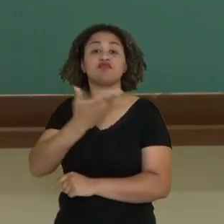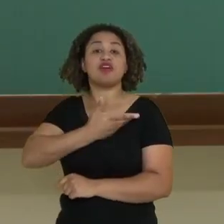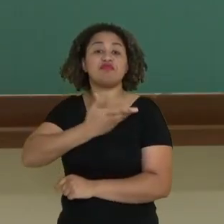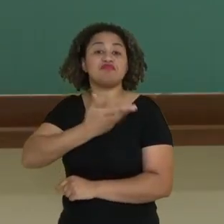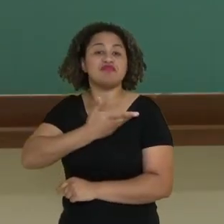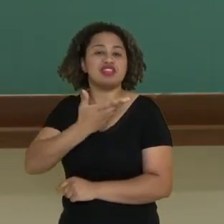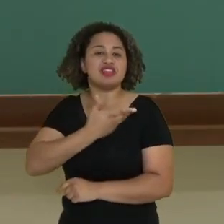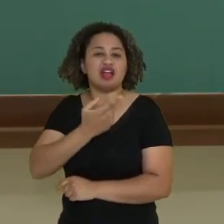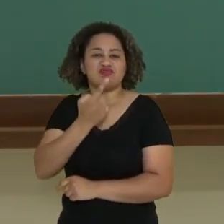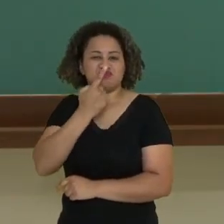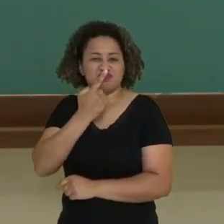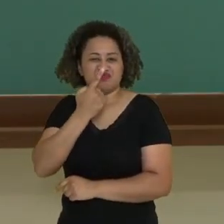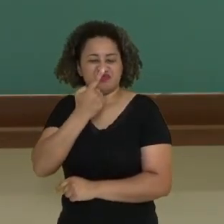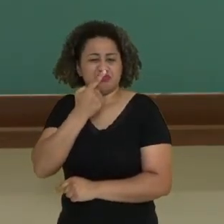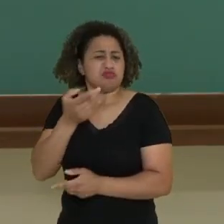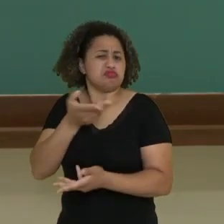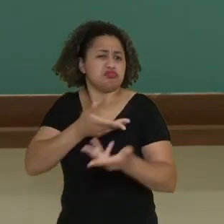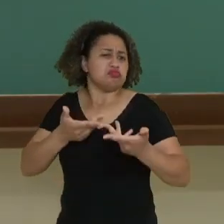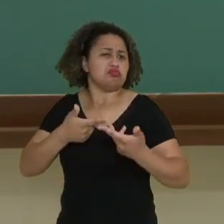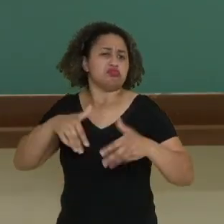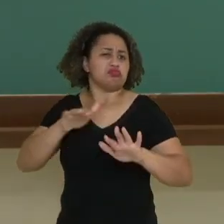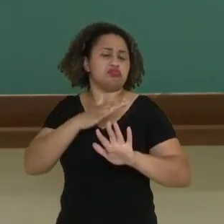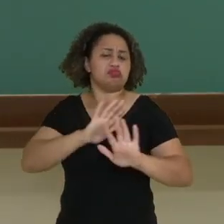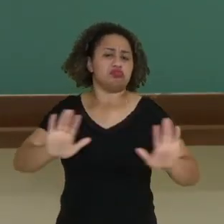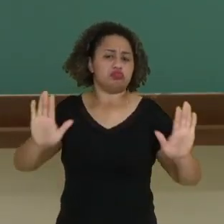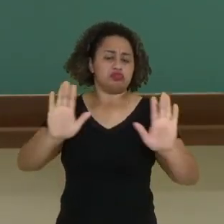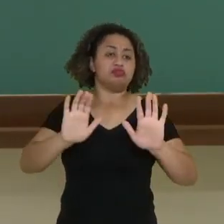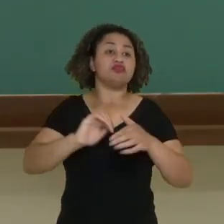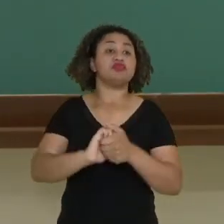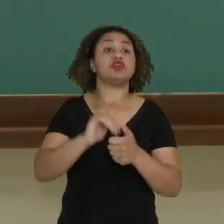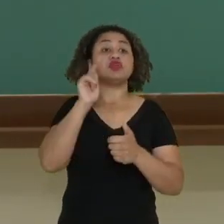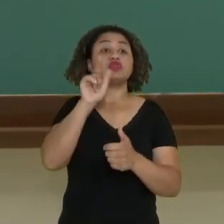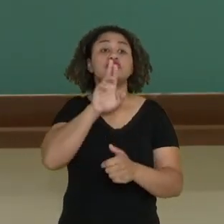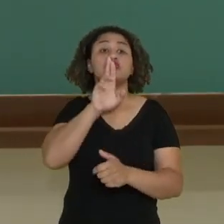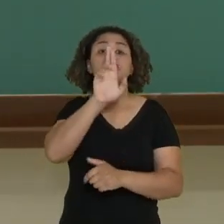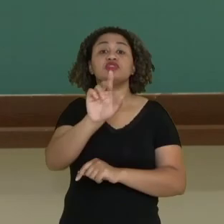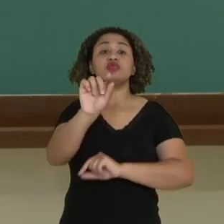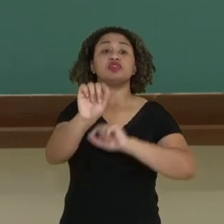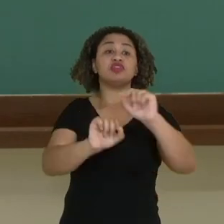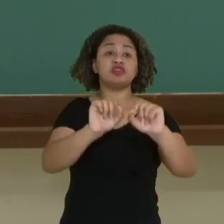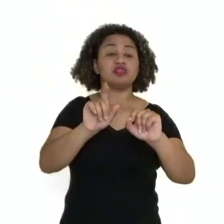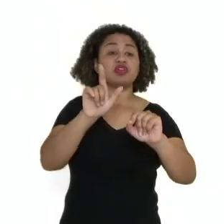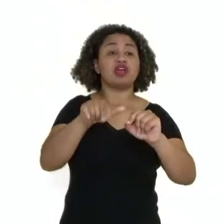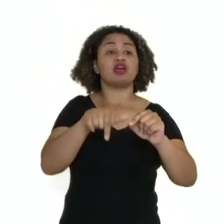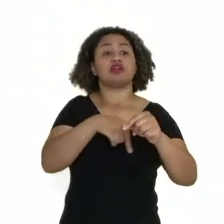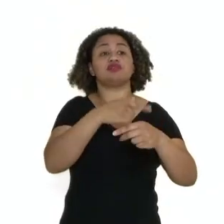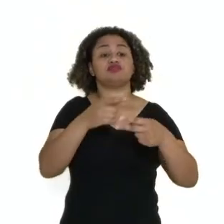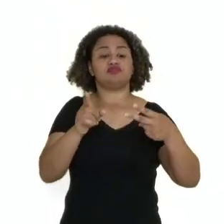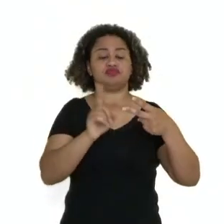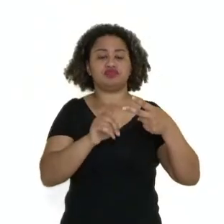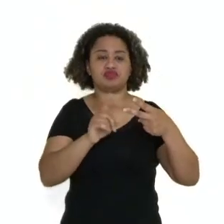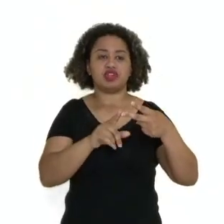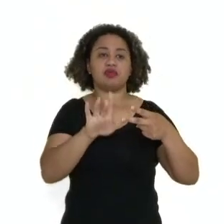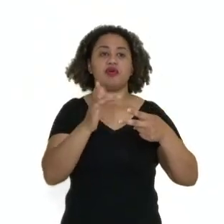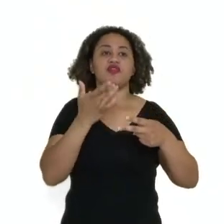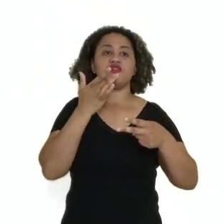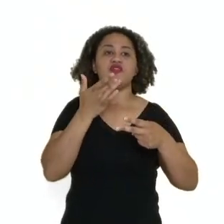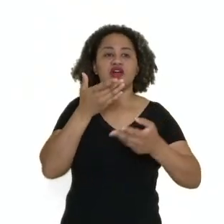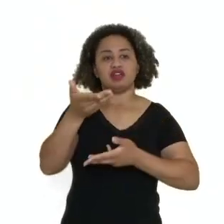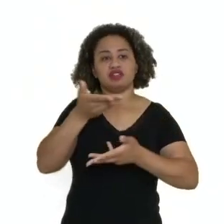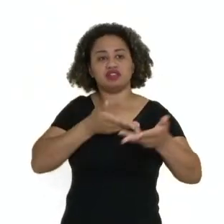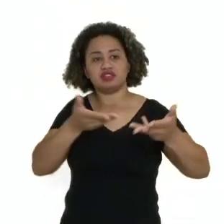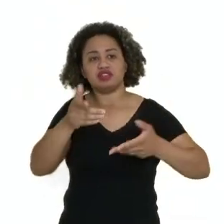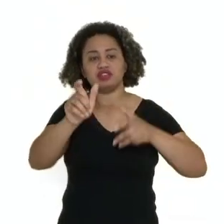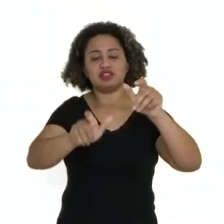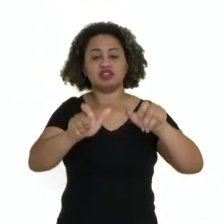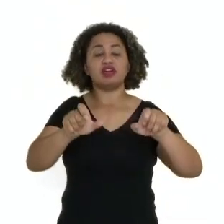é pública. Com isso, eu posso gabaritar o quê? Que a segunda facilita a interação entre